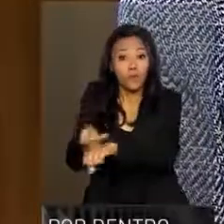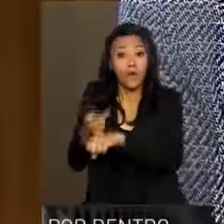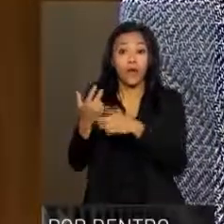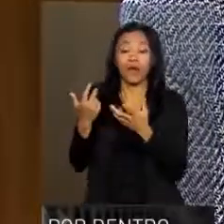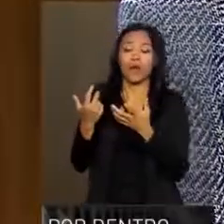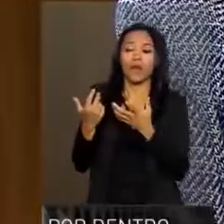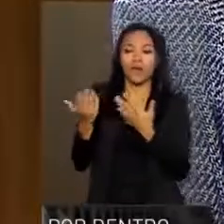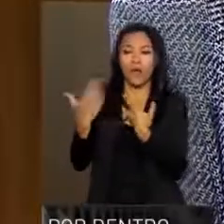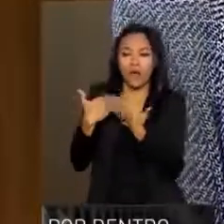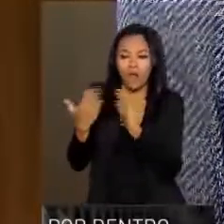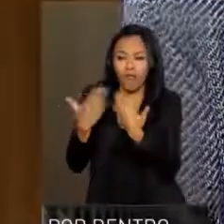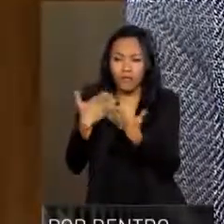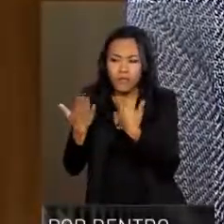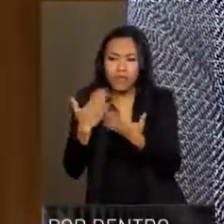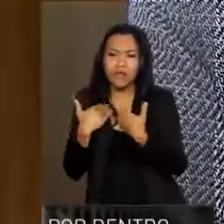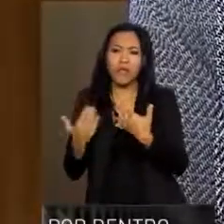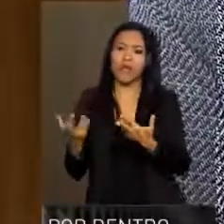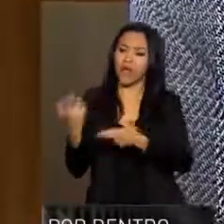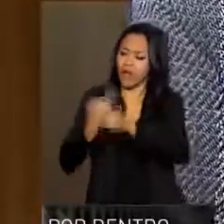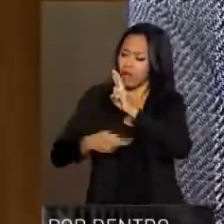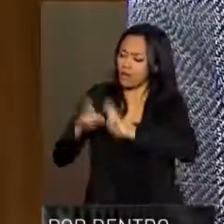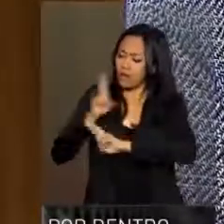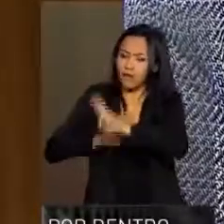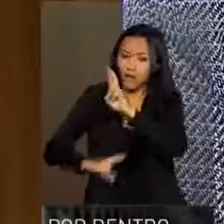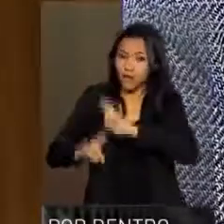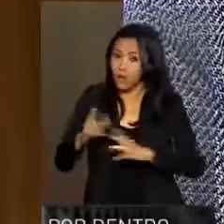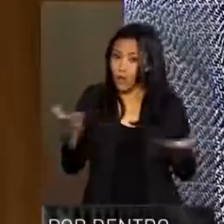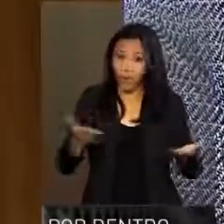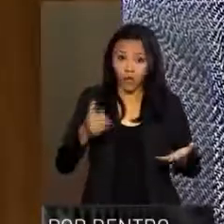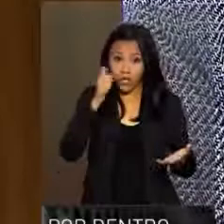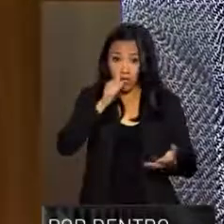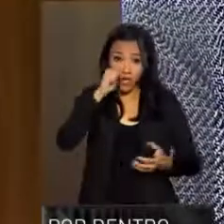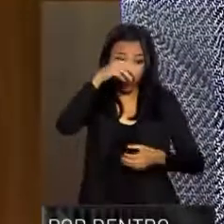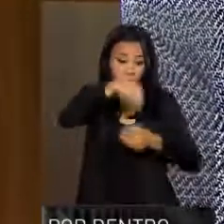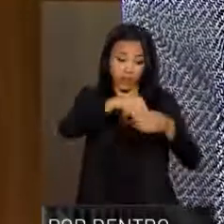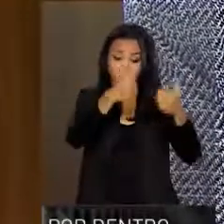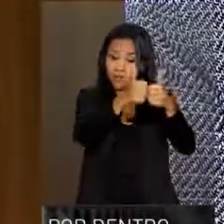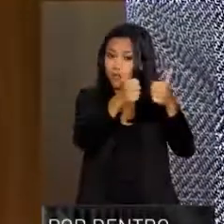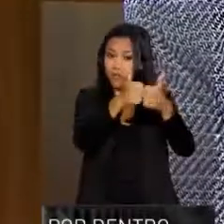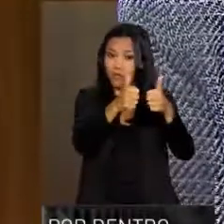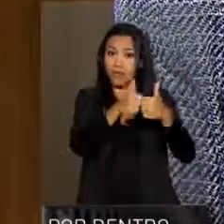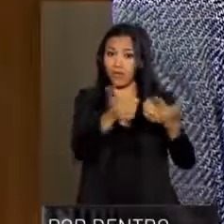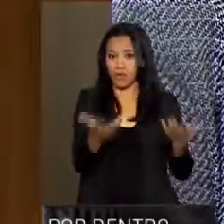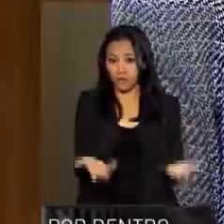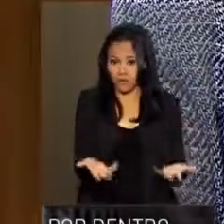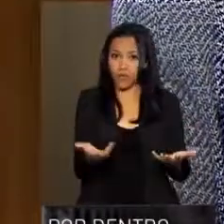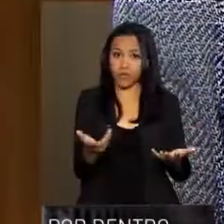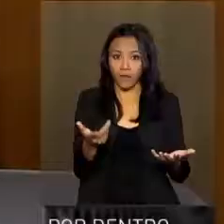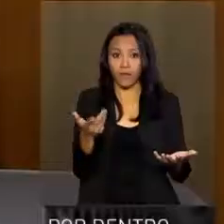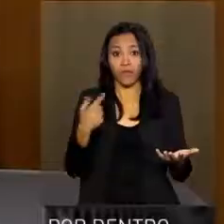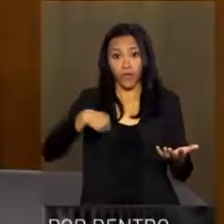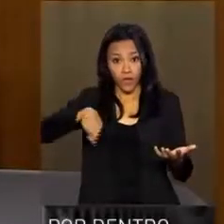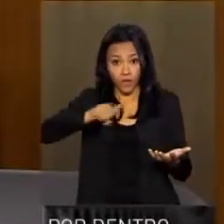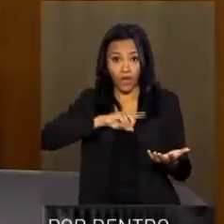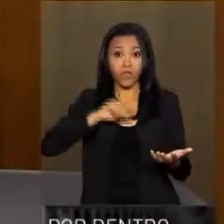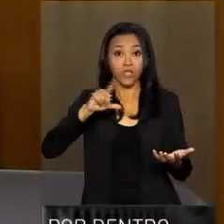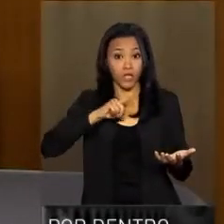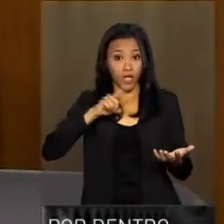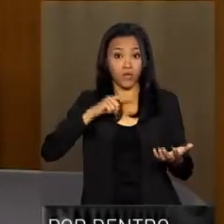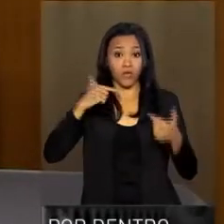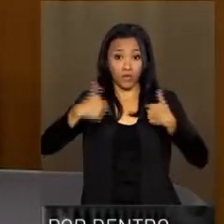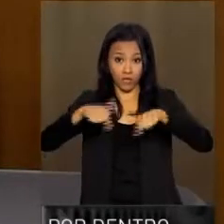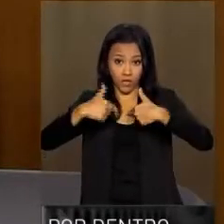interage com aquela pessoa que você vê as mulheres hoje no nos coletivos nos coletivos a itu tenho tanto é que nós estamos com um trabalho com o